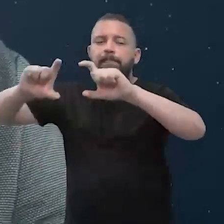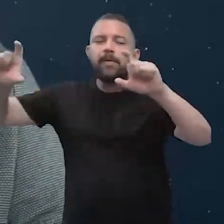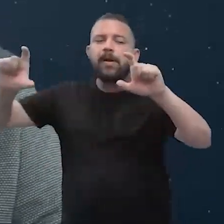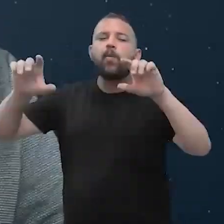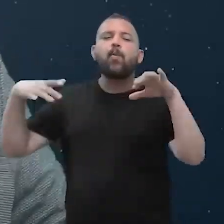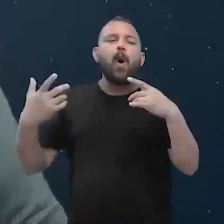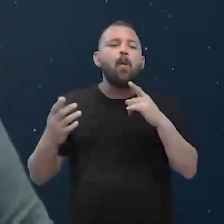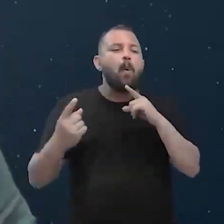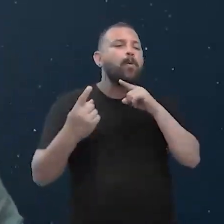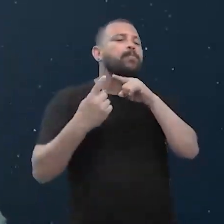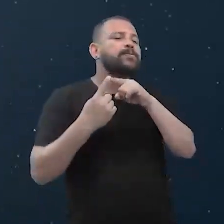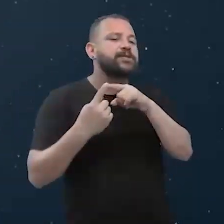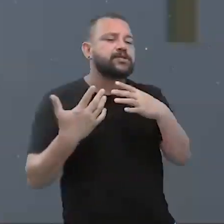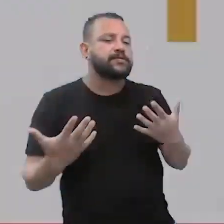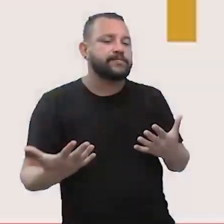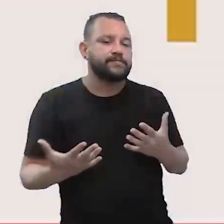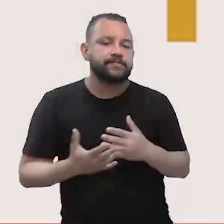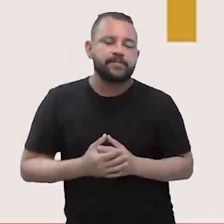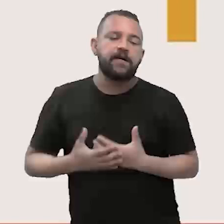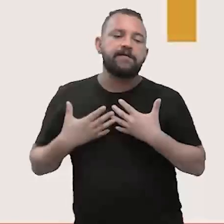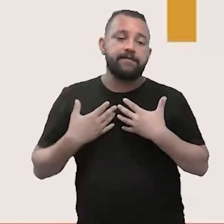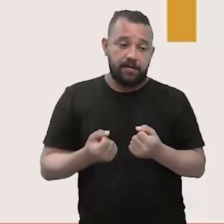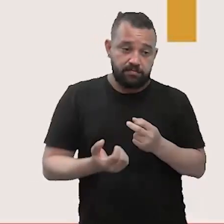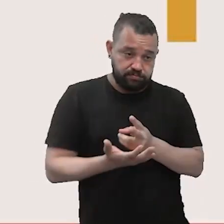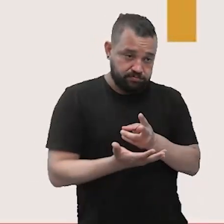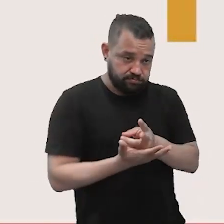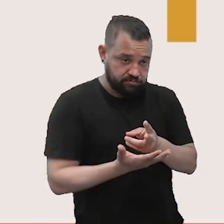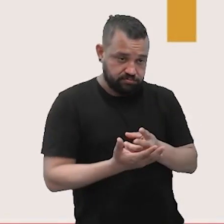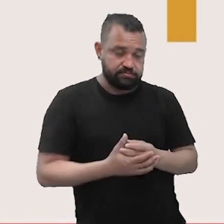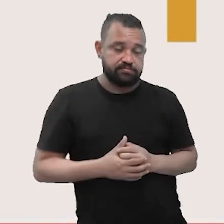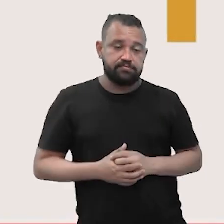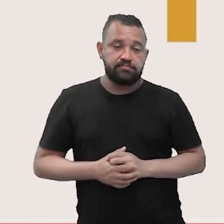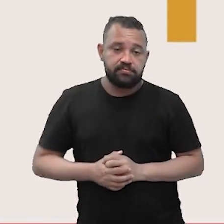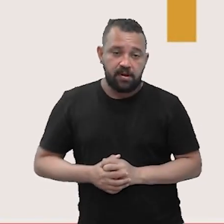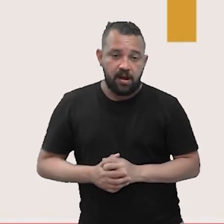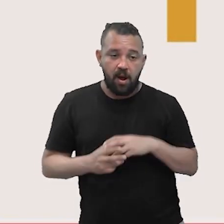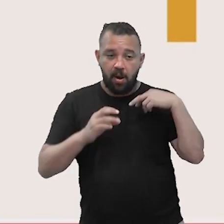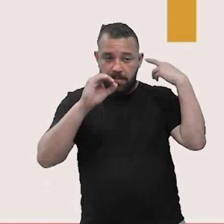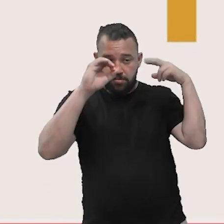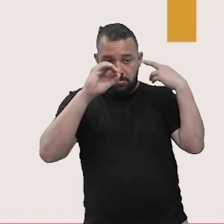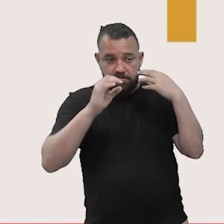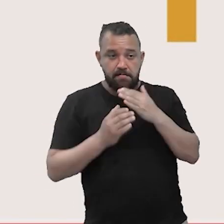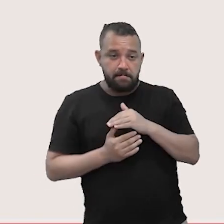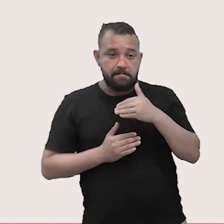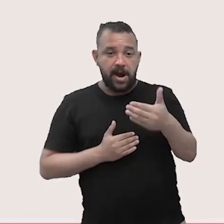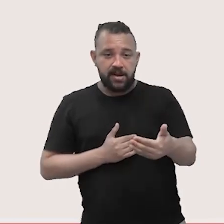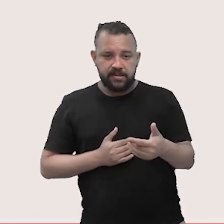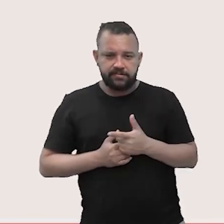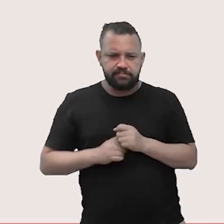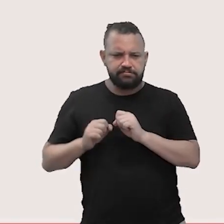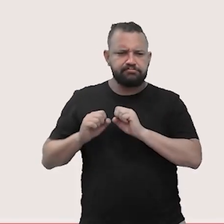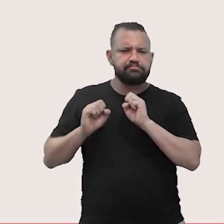banca. Vamos dar uma olhada. Vamos passar aqui. Passa aí, Robertão. Passa aí o slide.